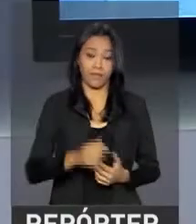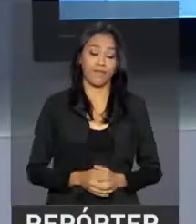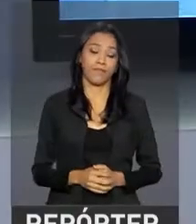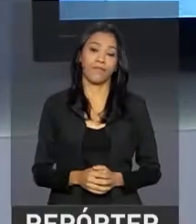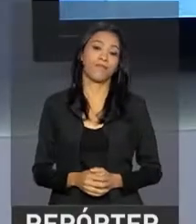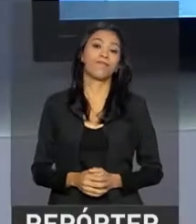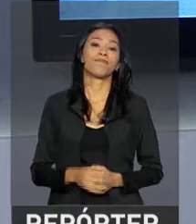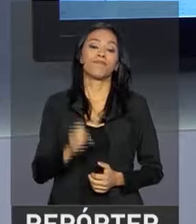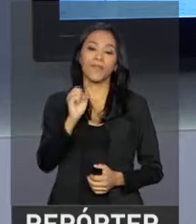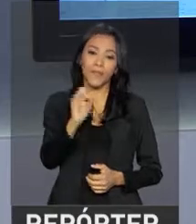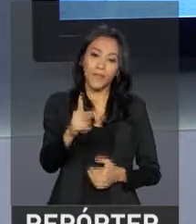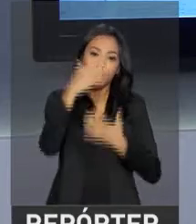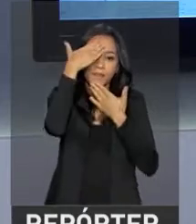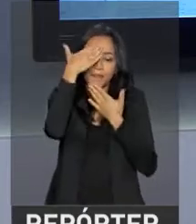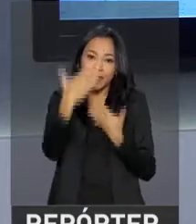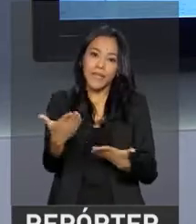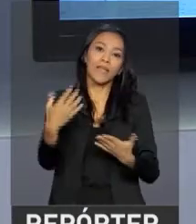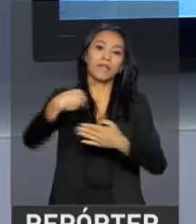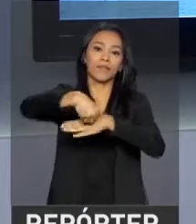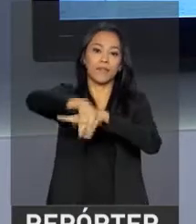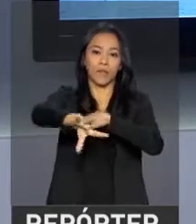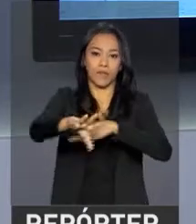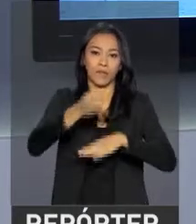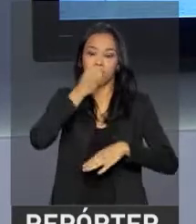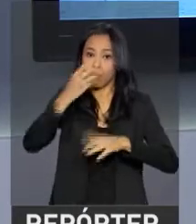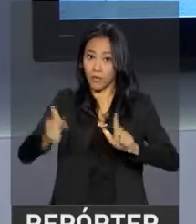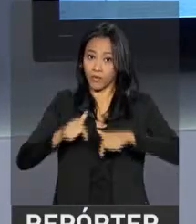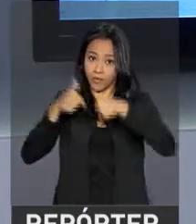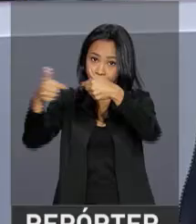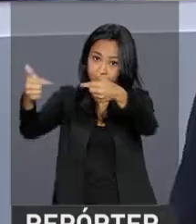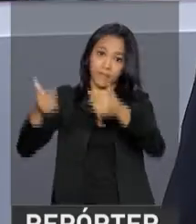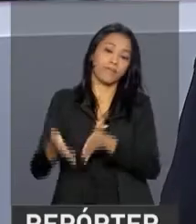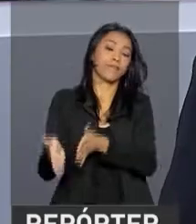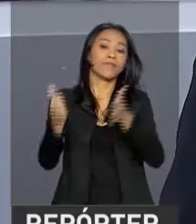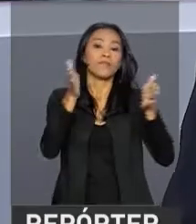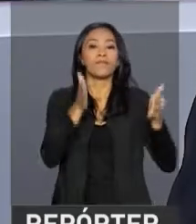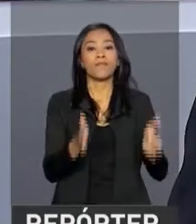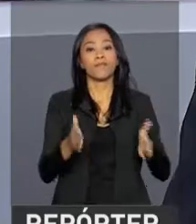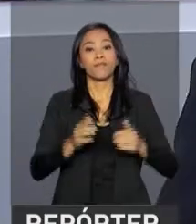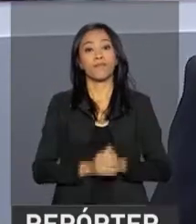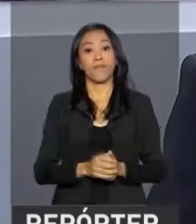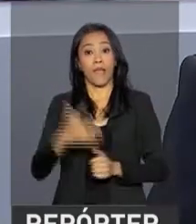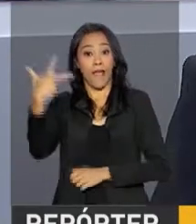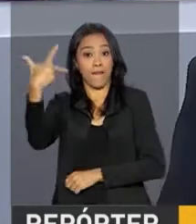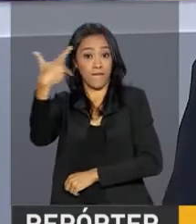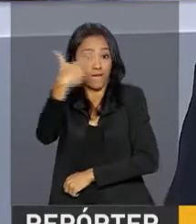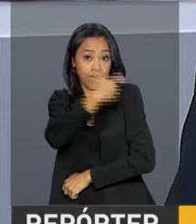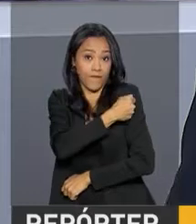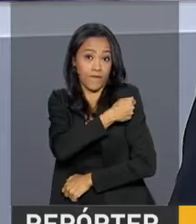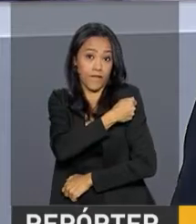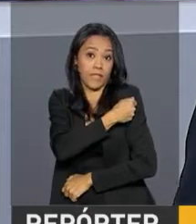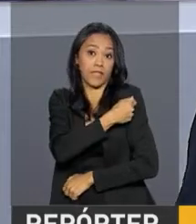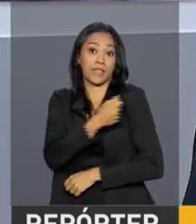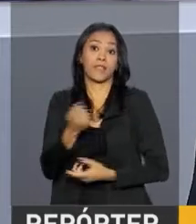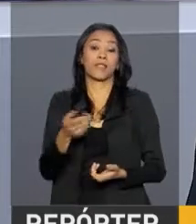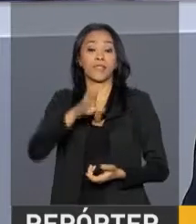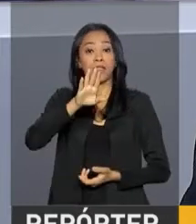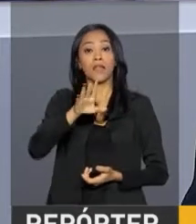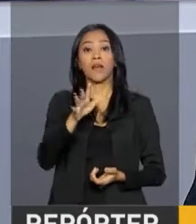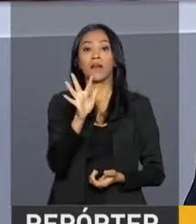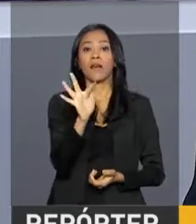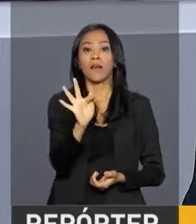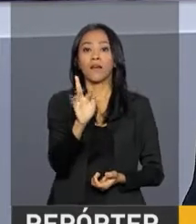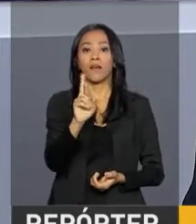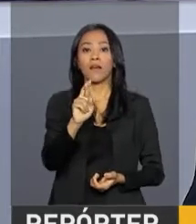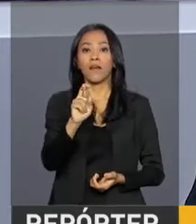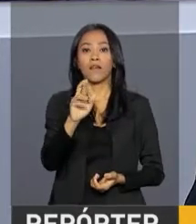muito bom né obrigado por todas essas informações um bom trabalho pra você a vacina fracionada contra a febre amarela começou a ser